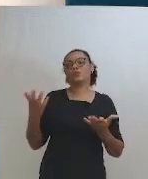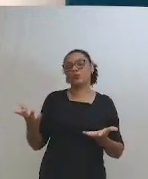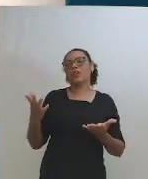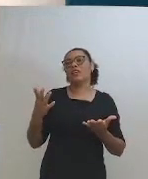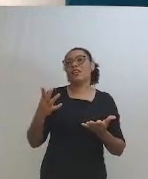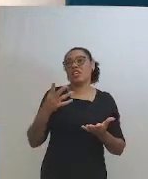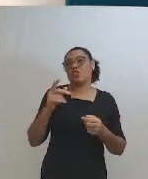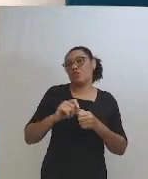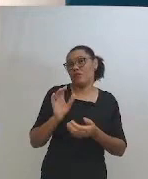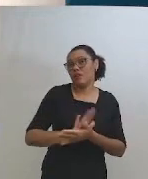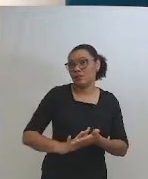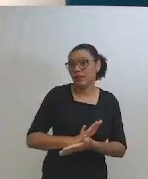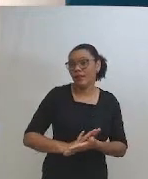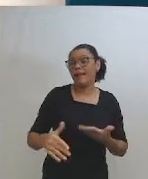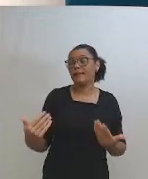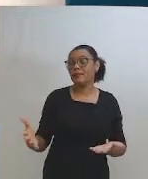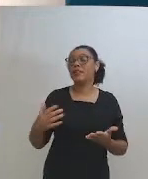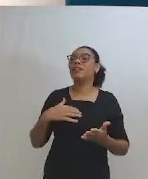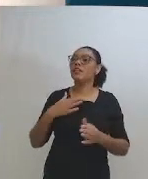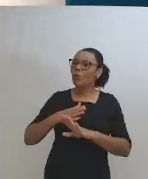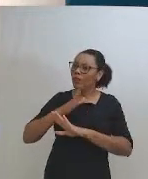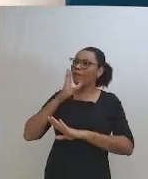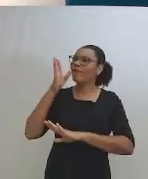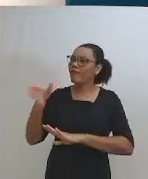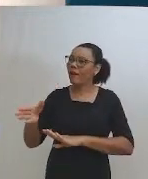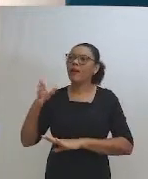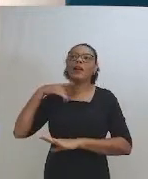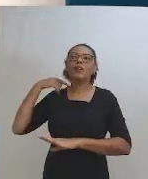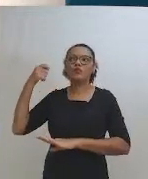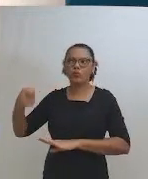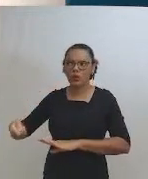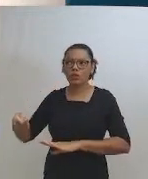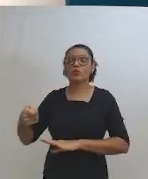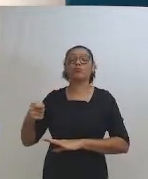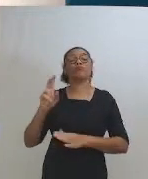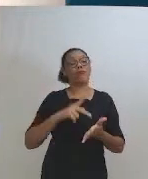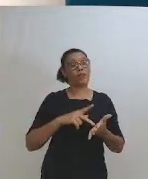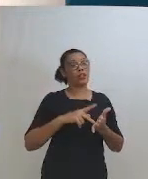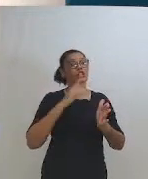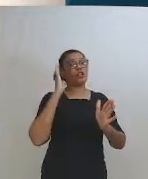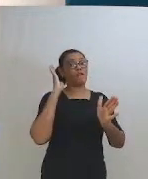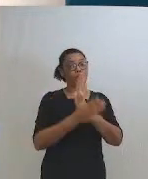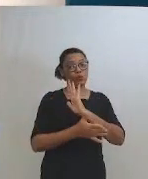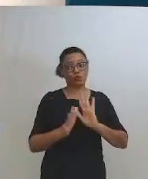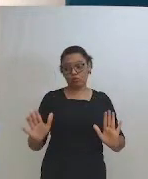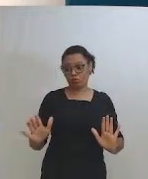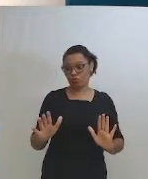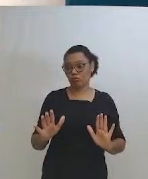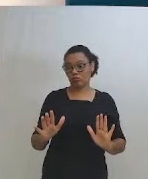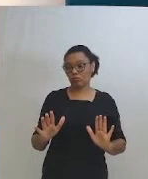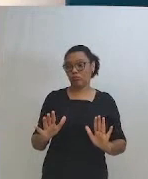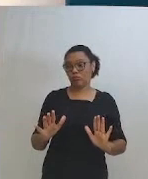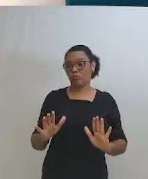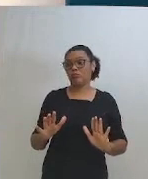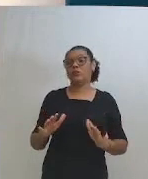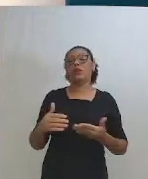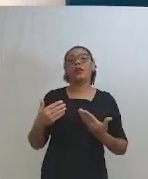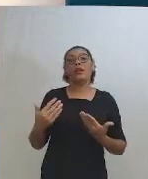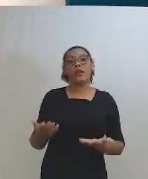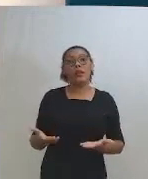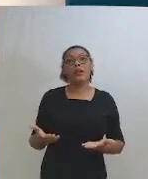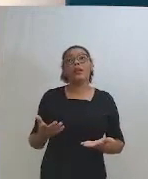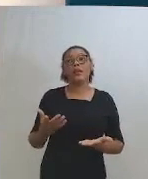perante o juízo, ele está realmente foragido, ele se apresenta perante o juiz e apresenta